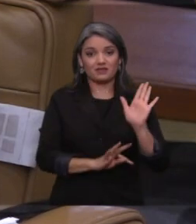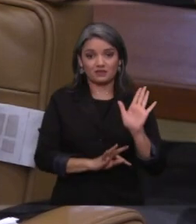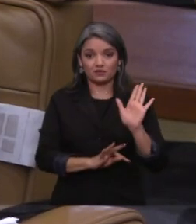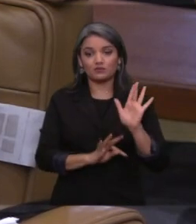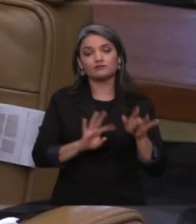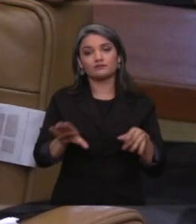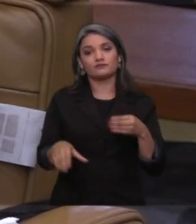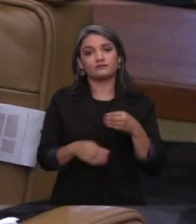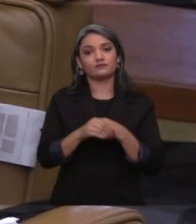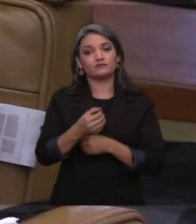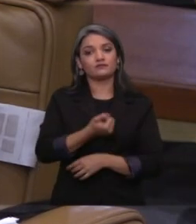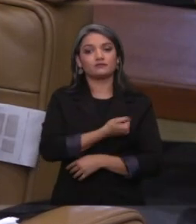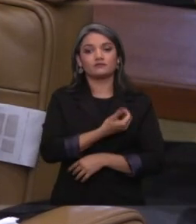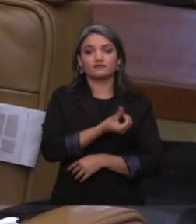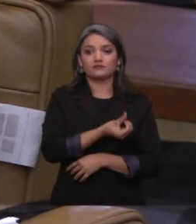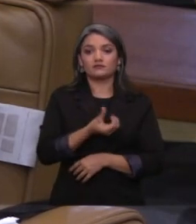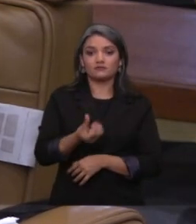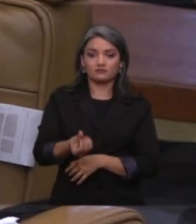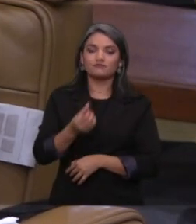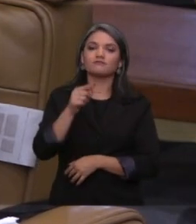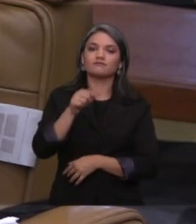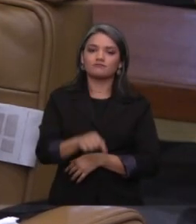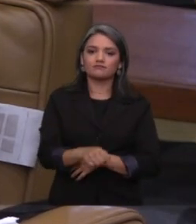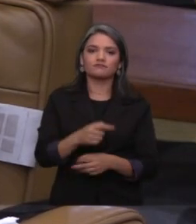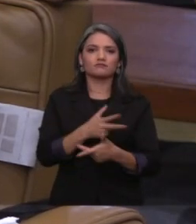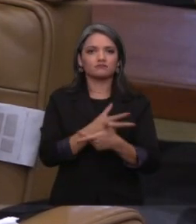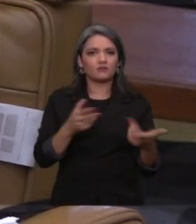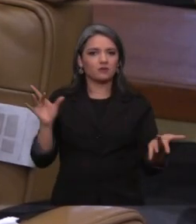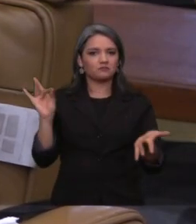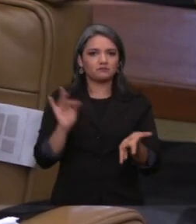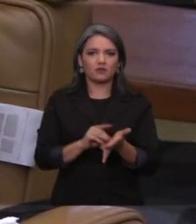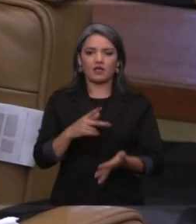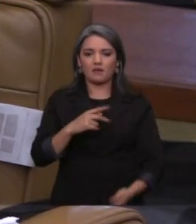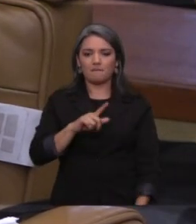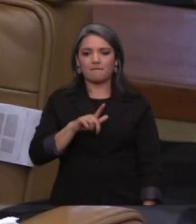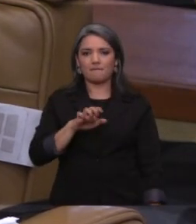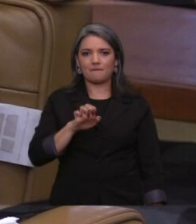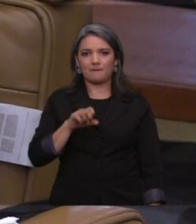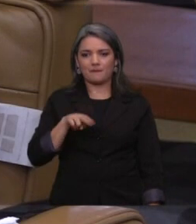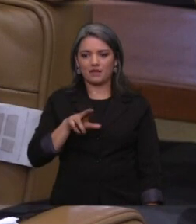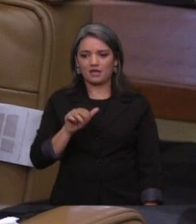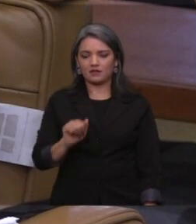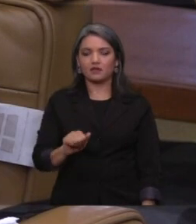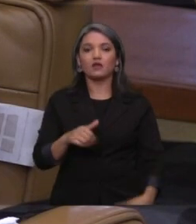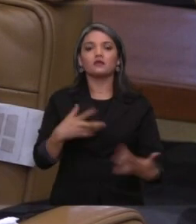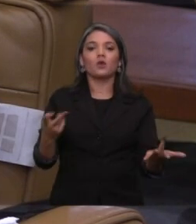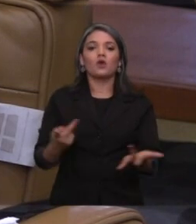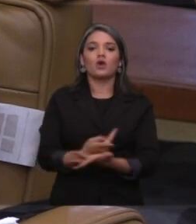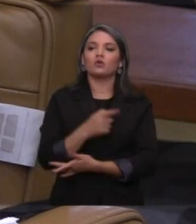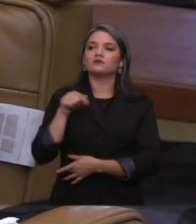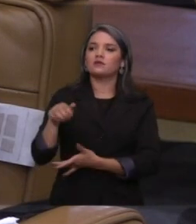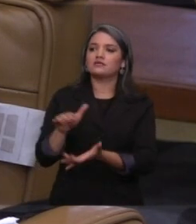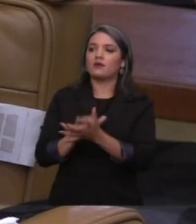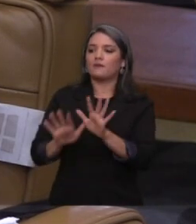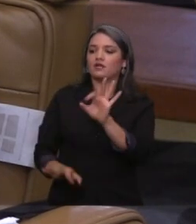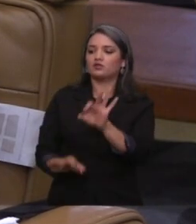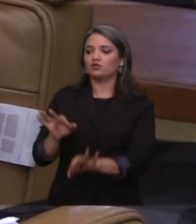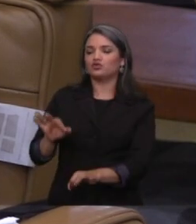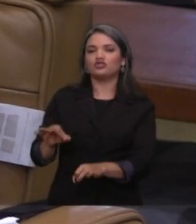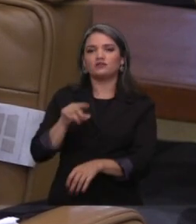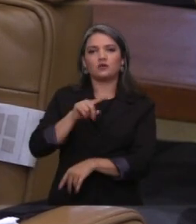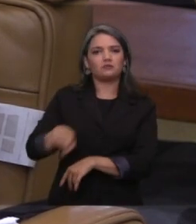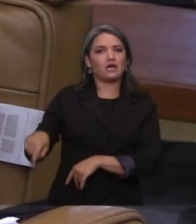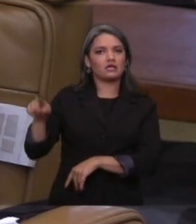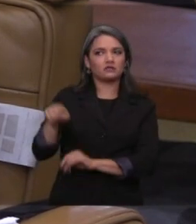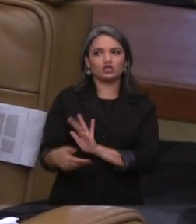emenda 66 é uma norma de eficácia plena, portanto, e que houve extinção do Instituto da Separação,